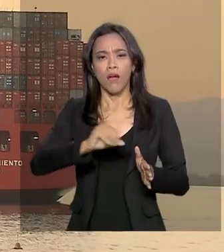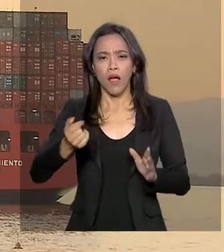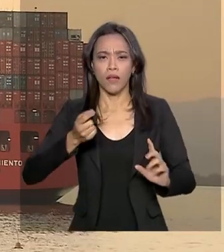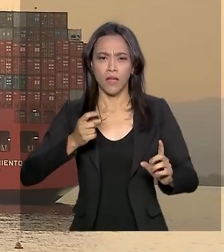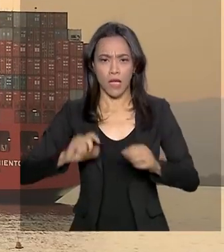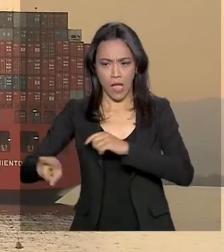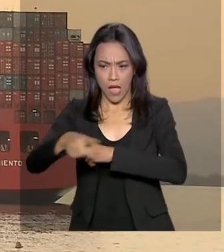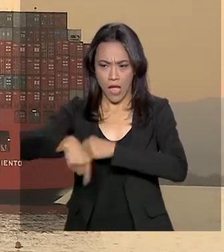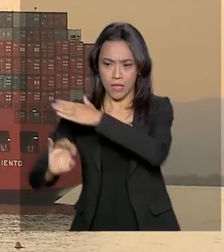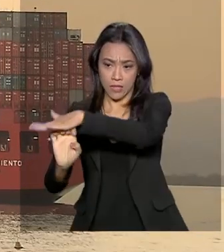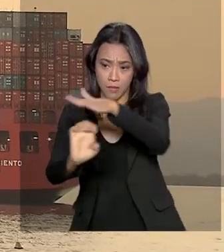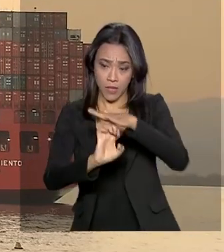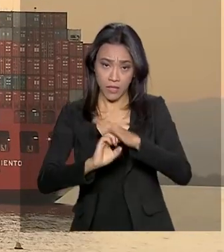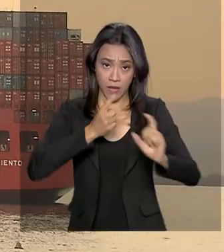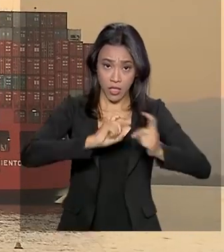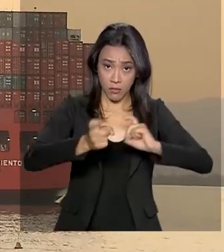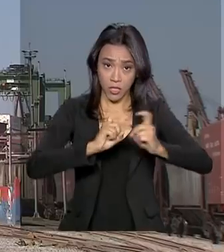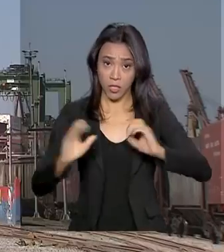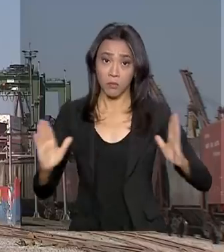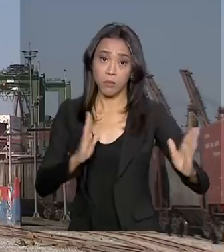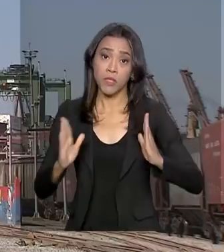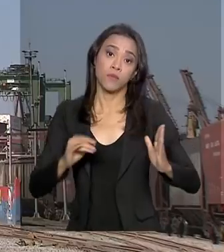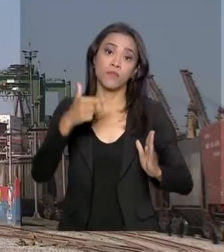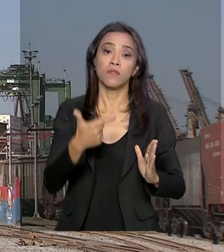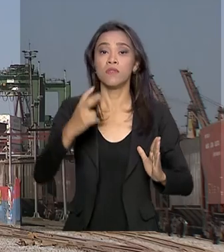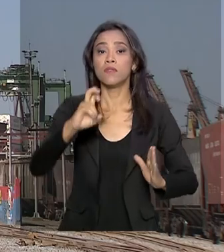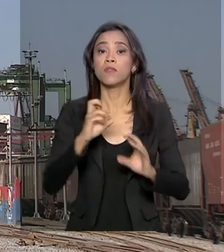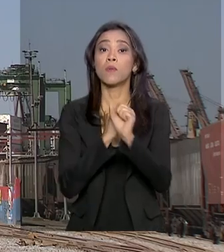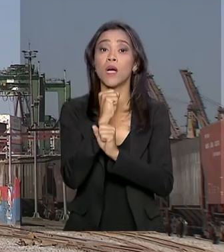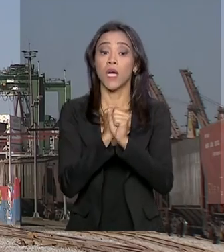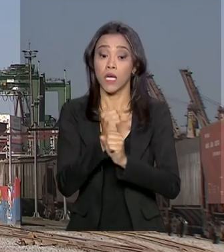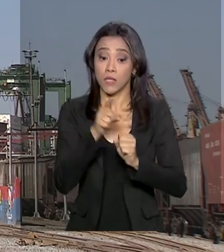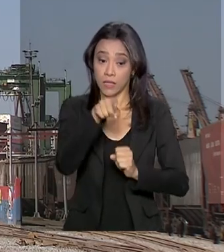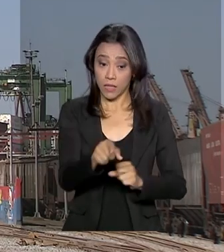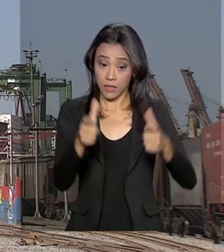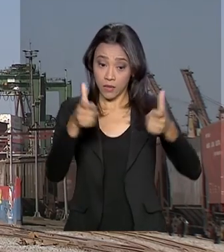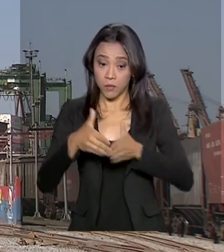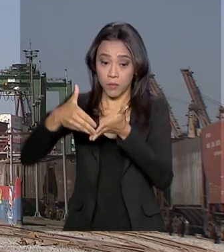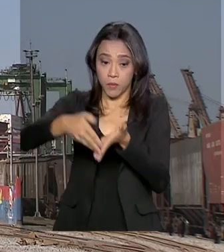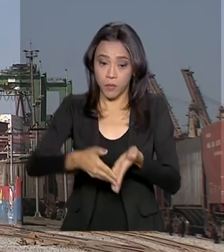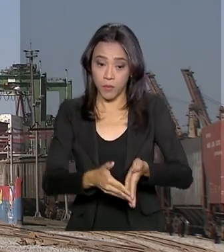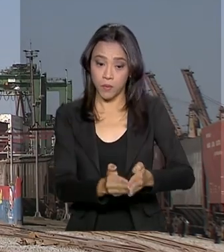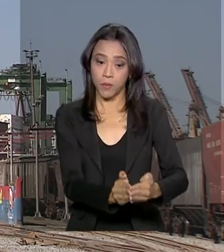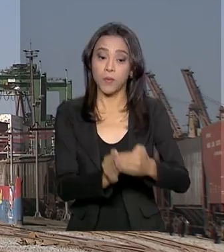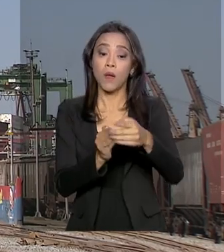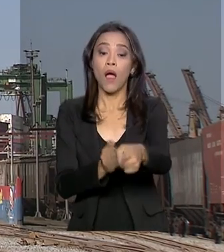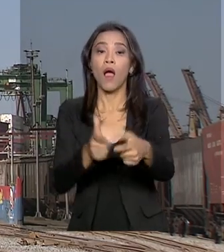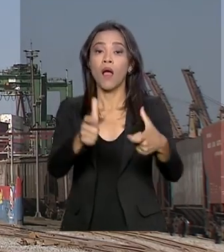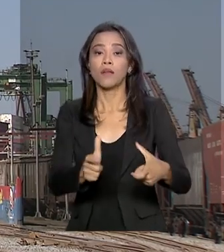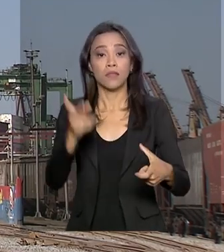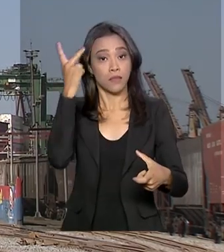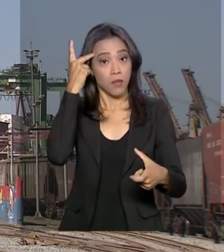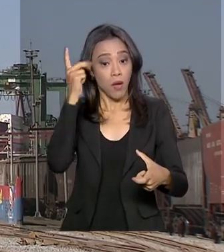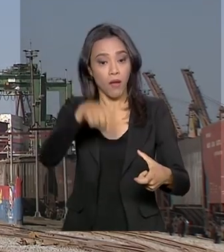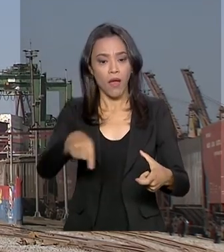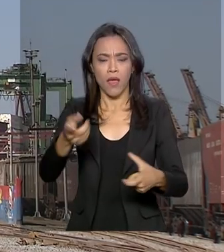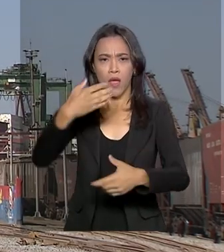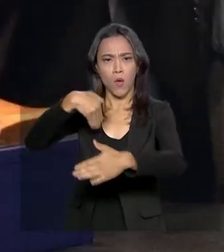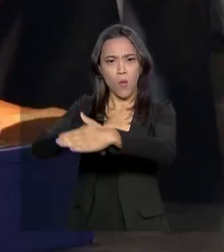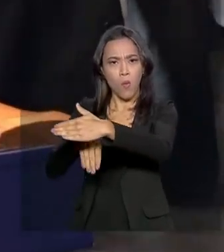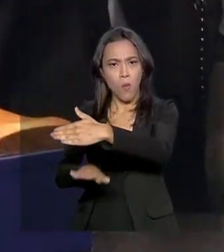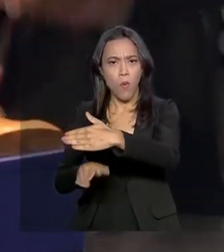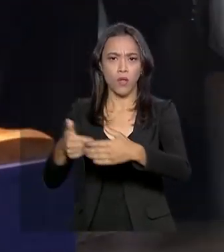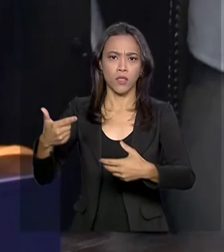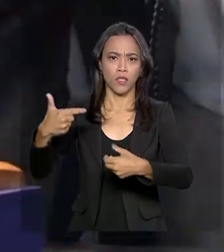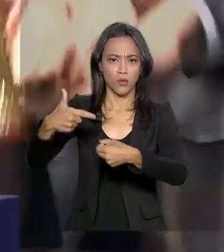os terminais pelos próximos 25 anos. No Porto de Santos, o primeiro terminal destinado à movimentação e armazenamento de combustíveis